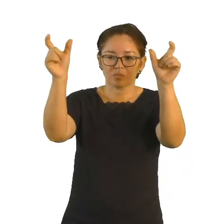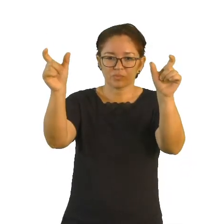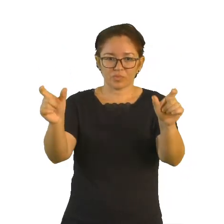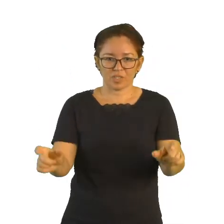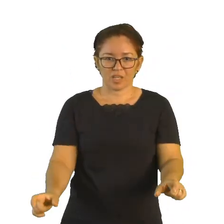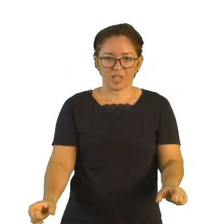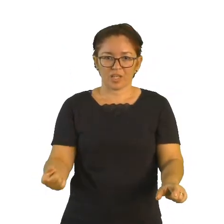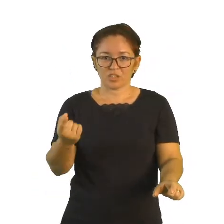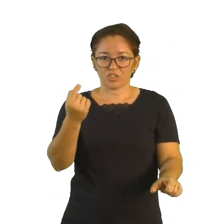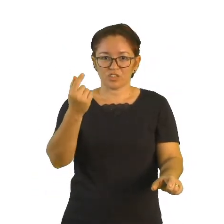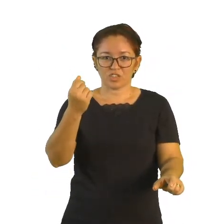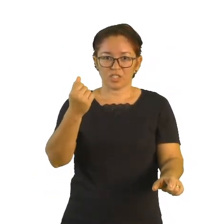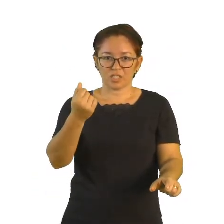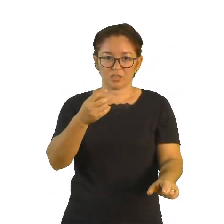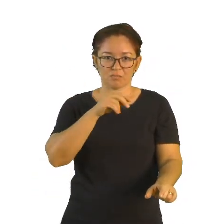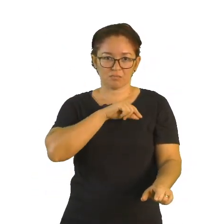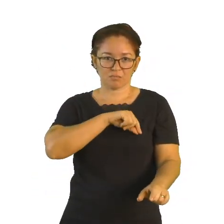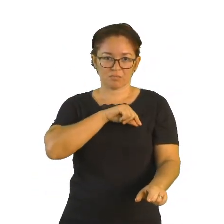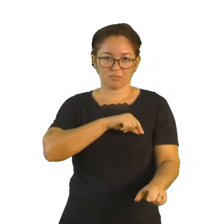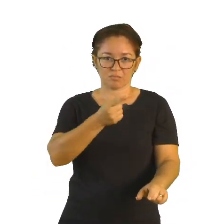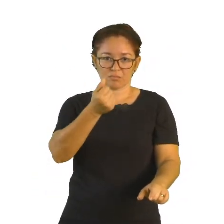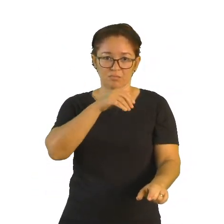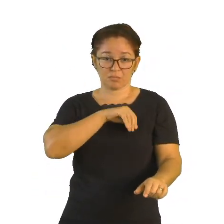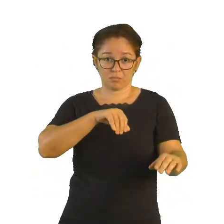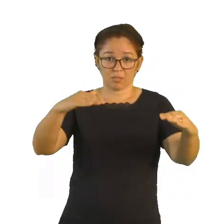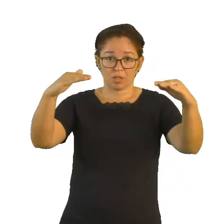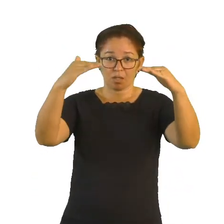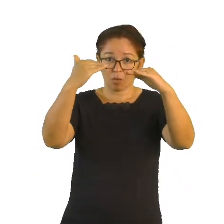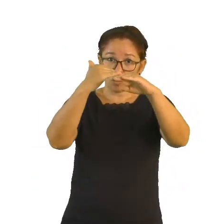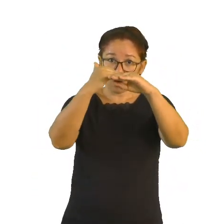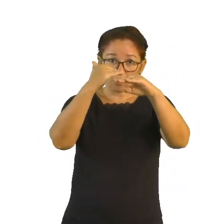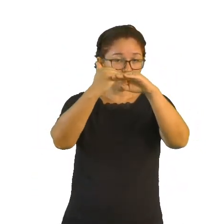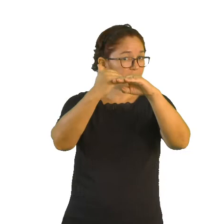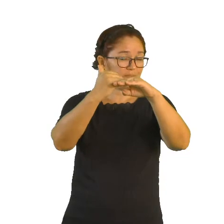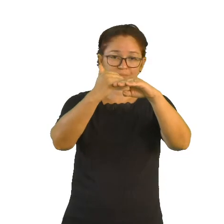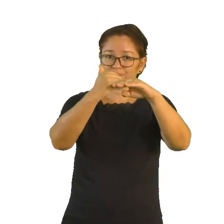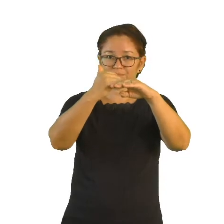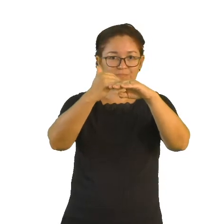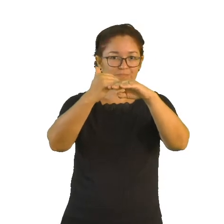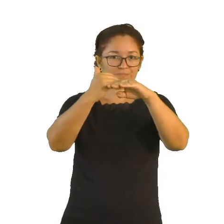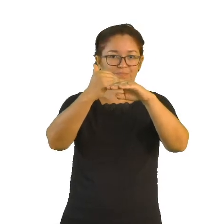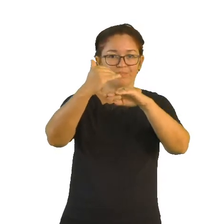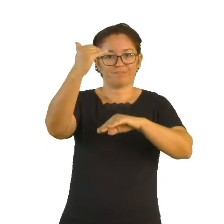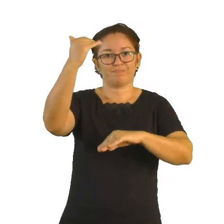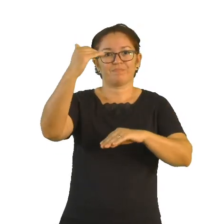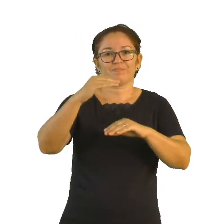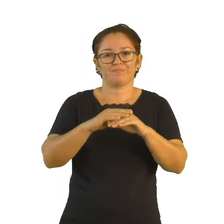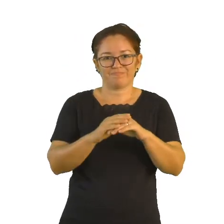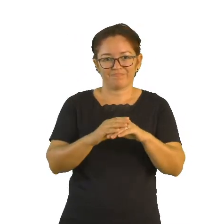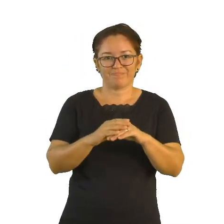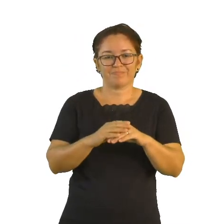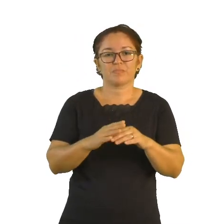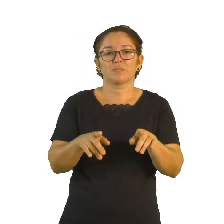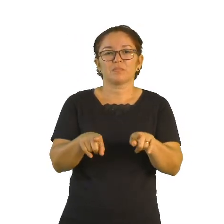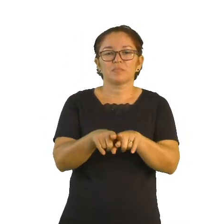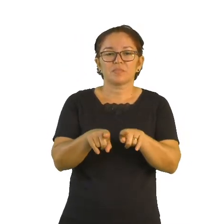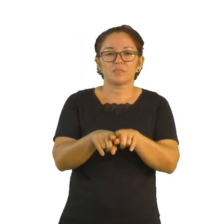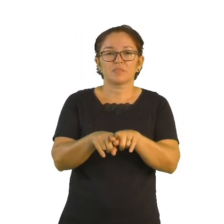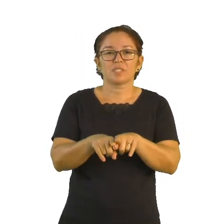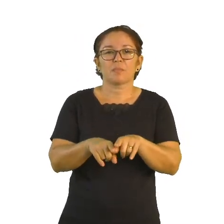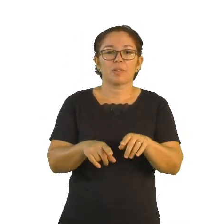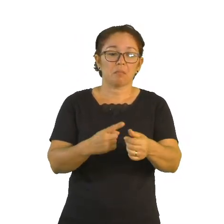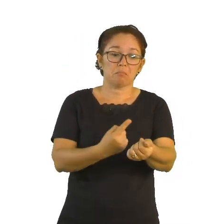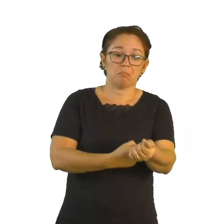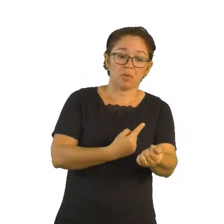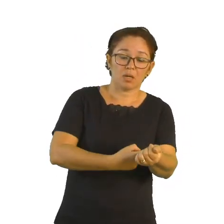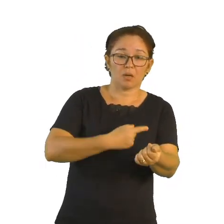brancos. Portanto, os dados no infográfico, ele evidencia a existência marcante